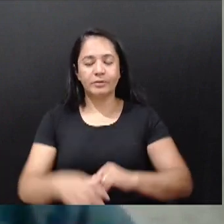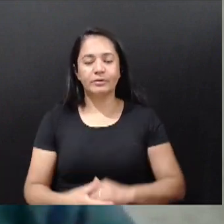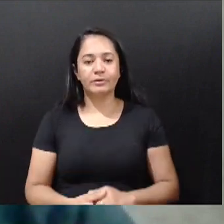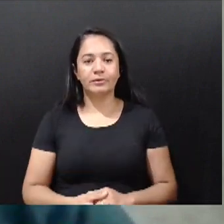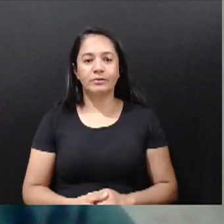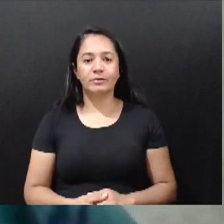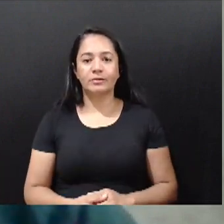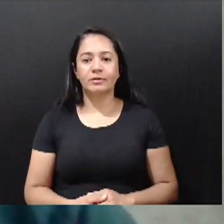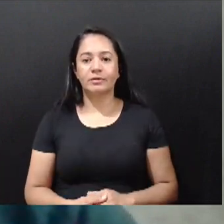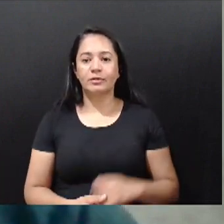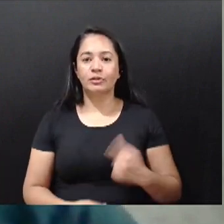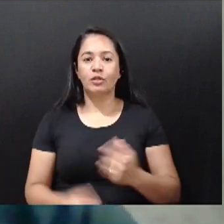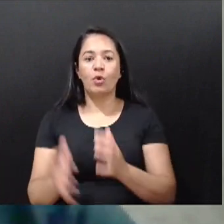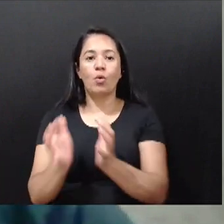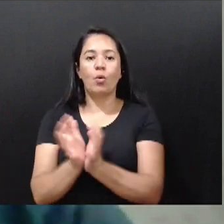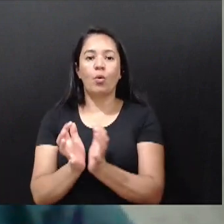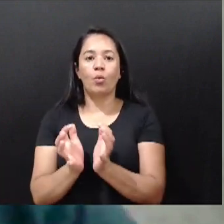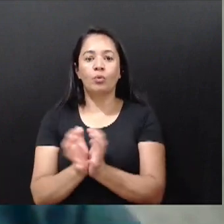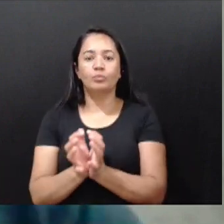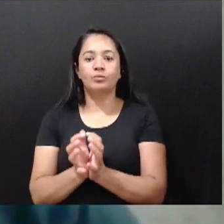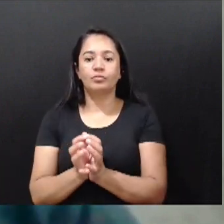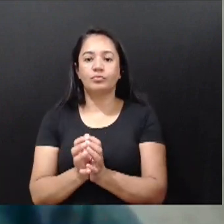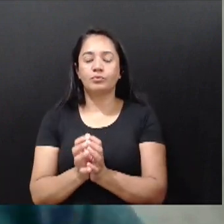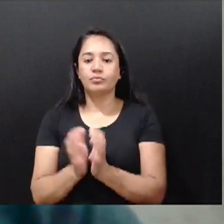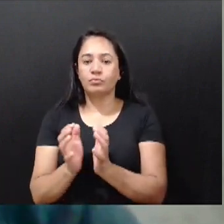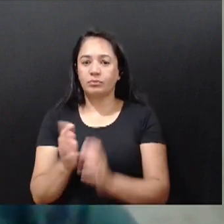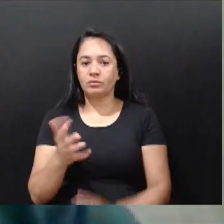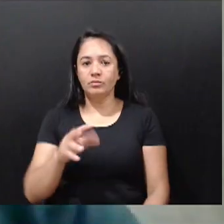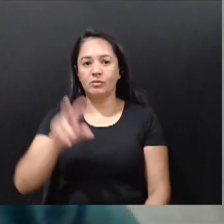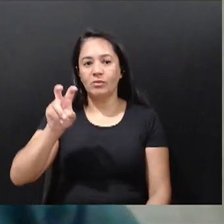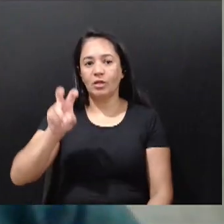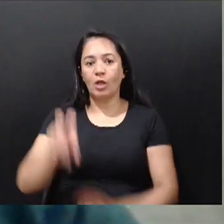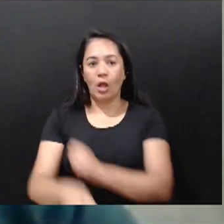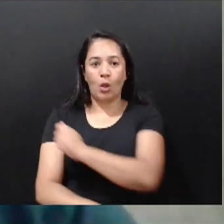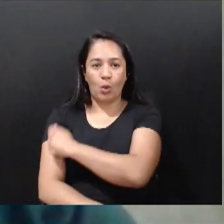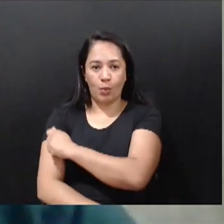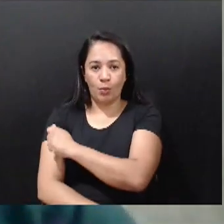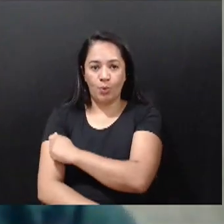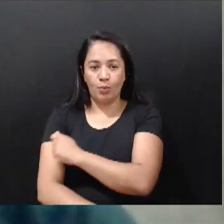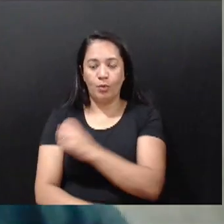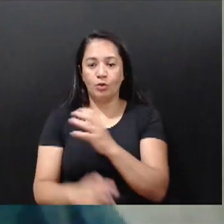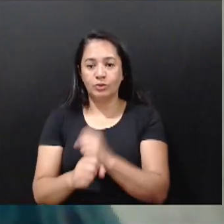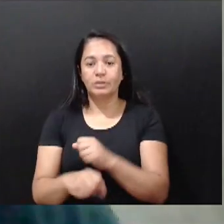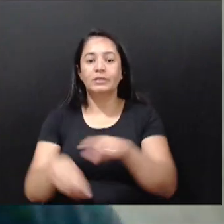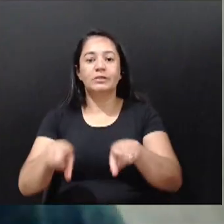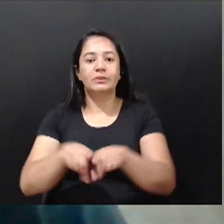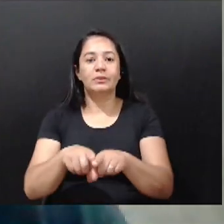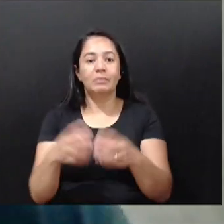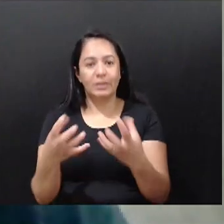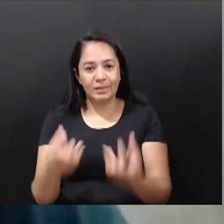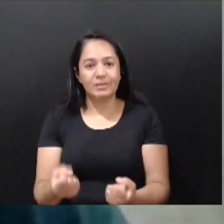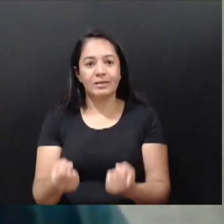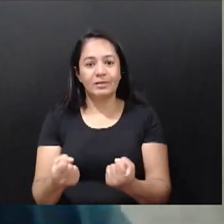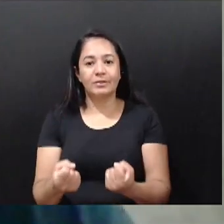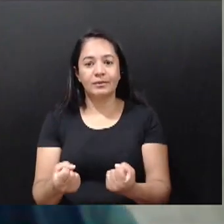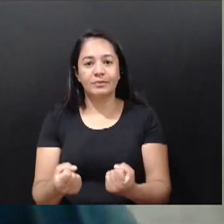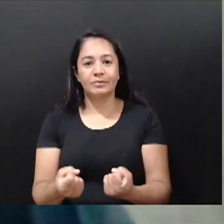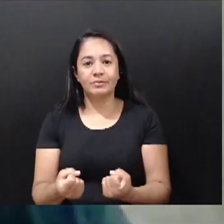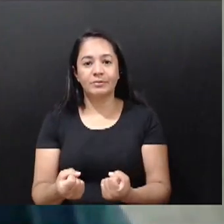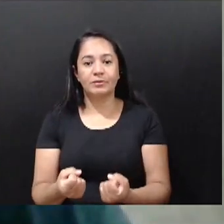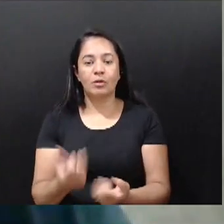agrupamos, né? Fizemos um grupo aí de 5 alunos que também abraçaram a ideia, e esse aplicativo ele